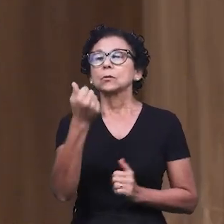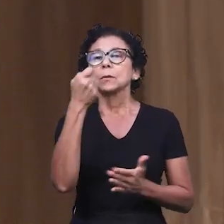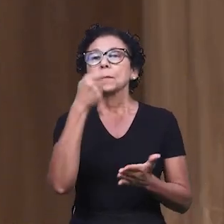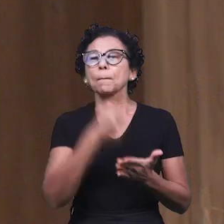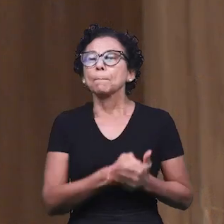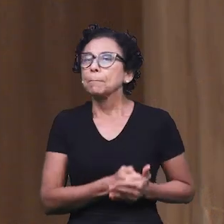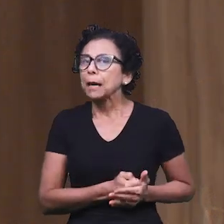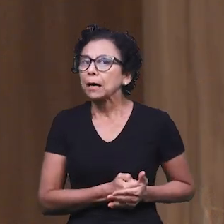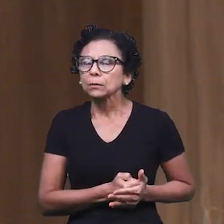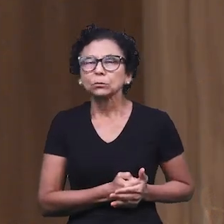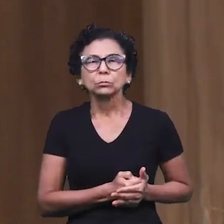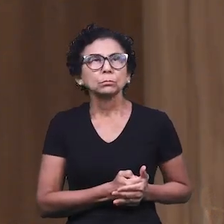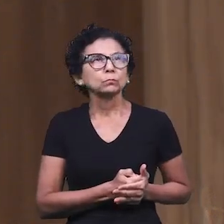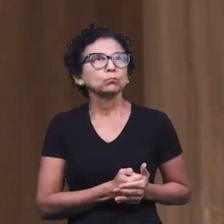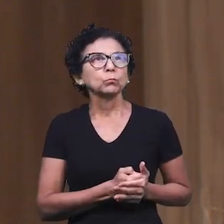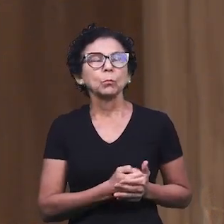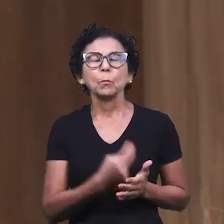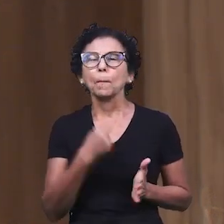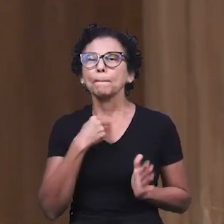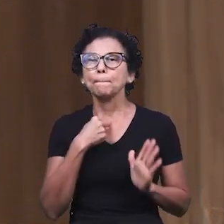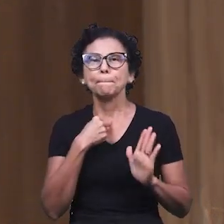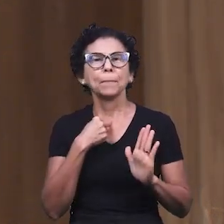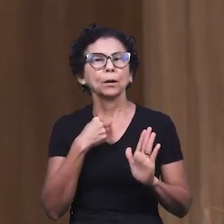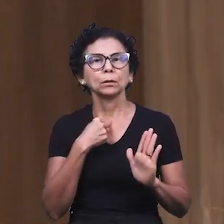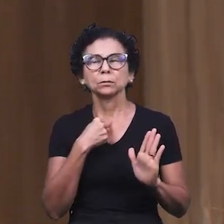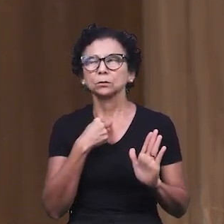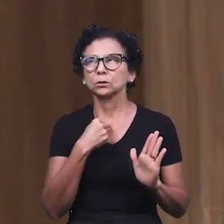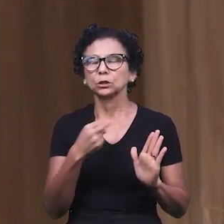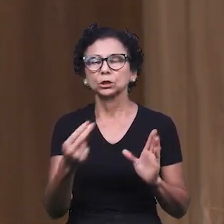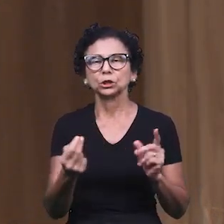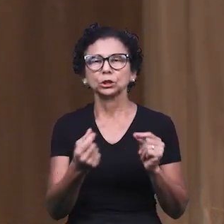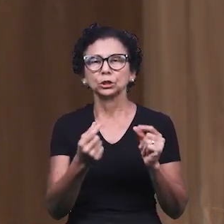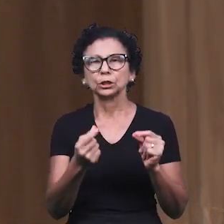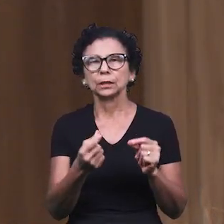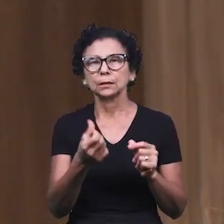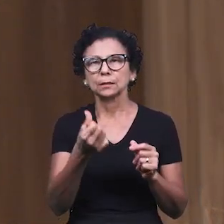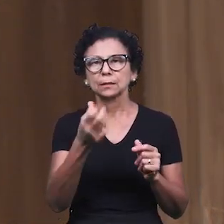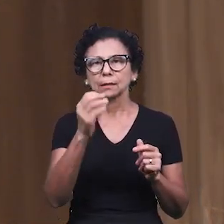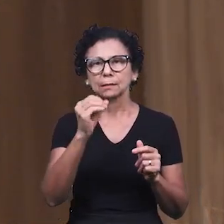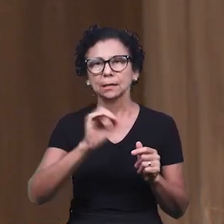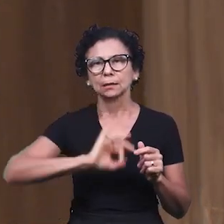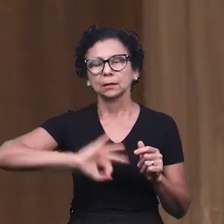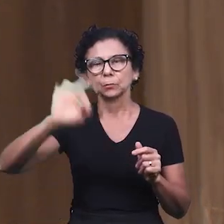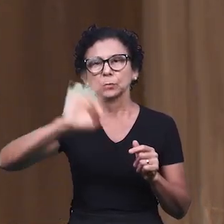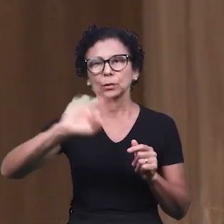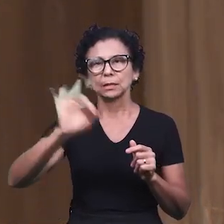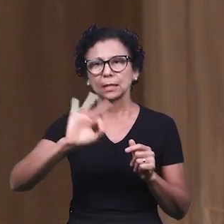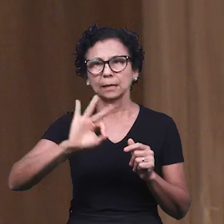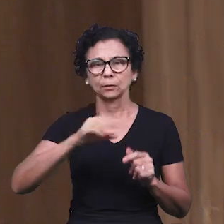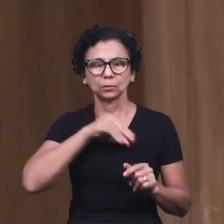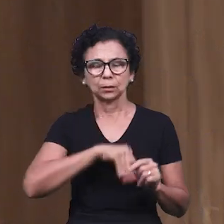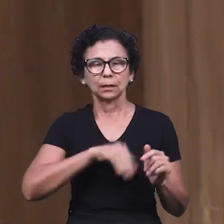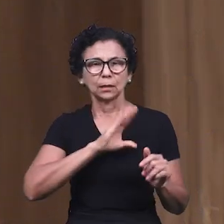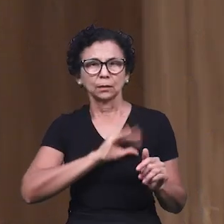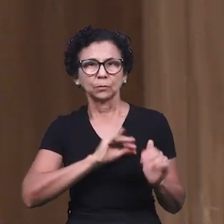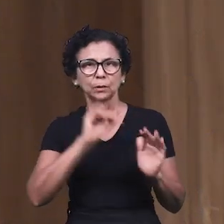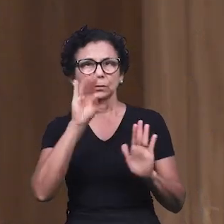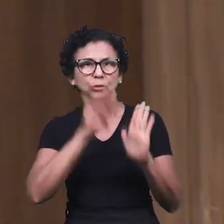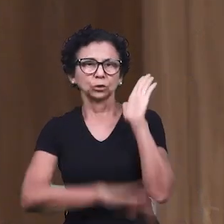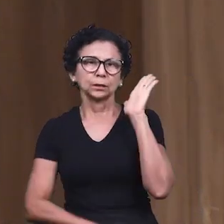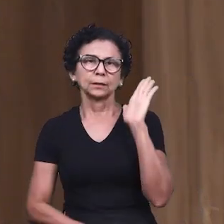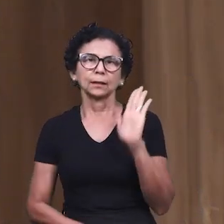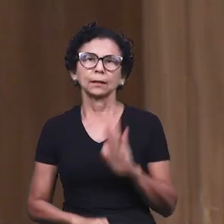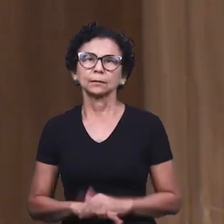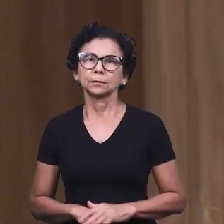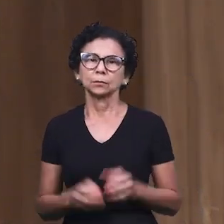dizer também que quando você entra com esse requerimento de renegociar, a sua dívida ela pode